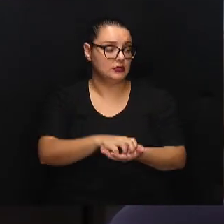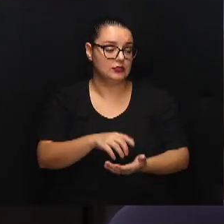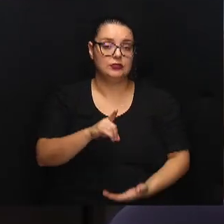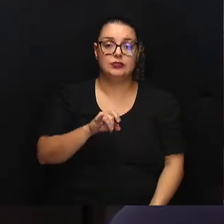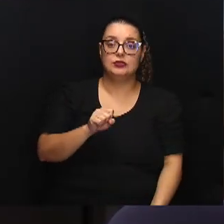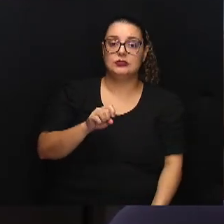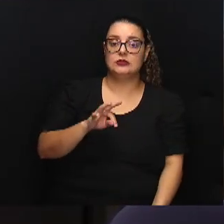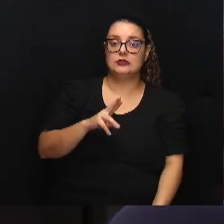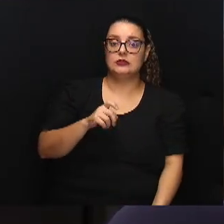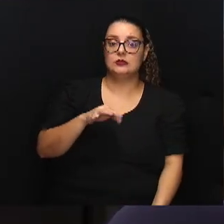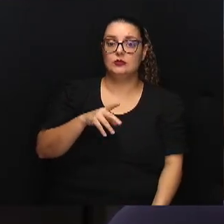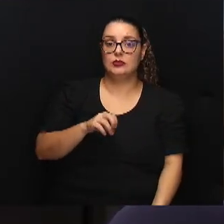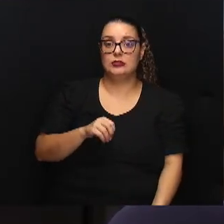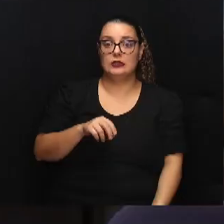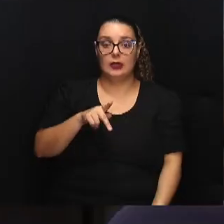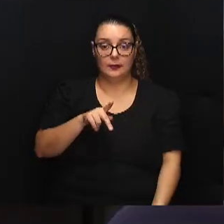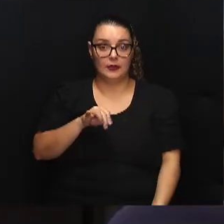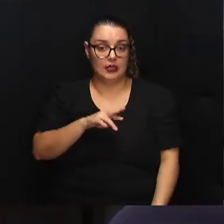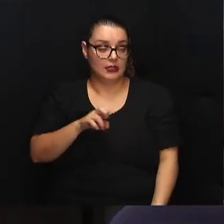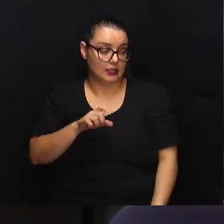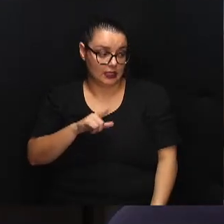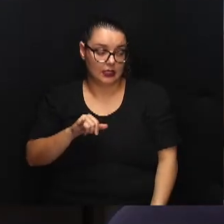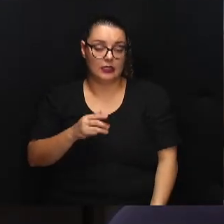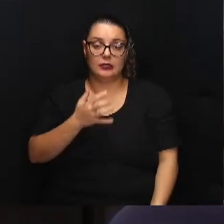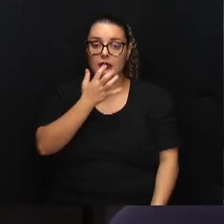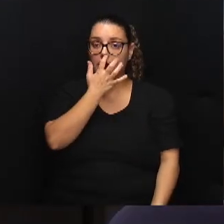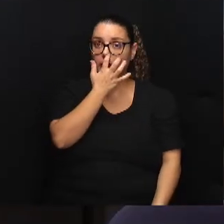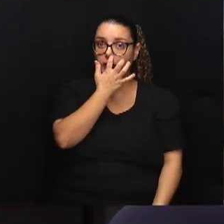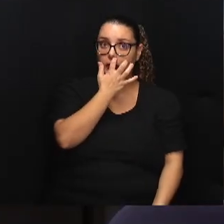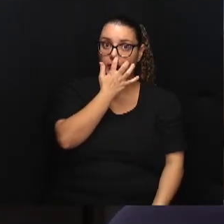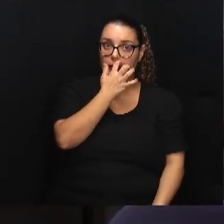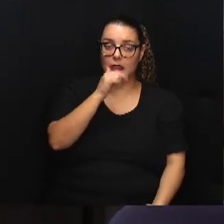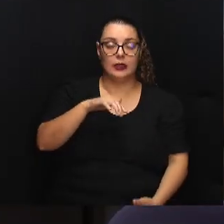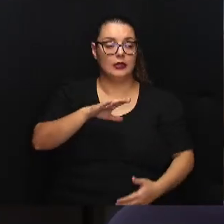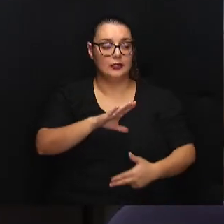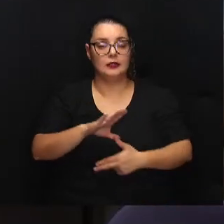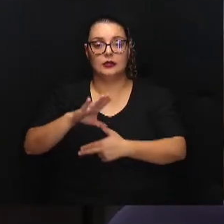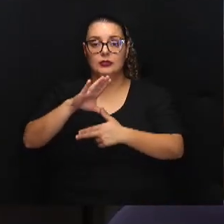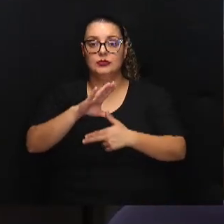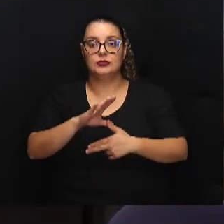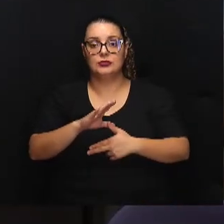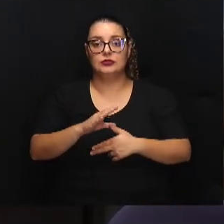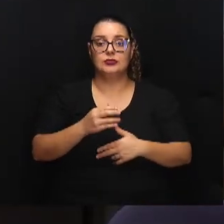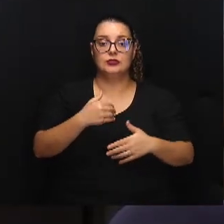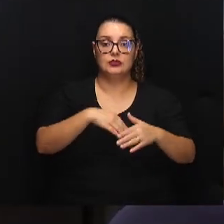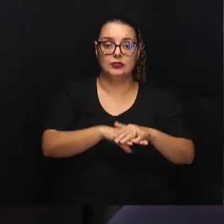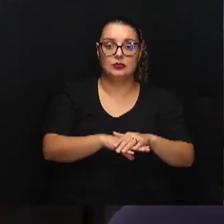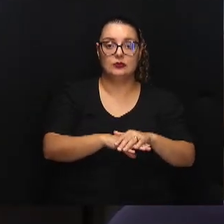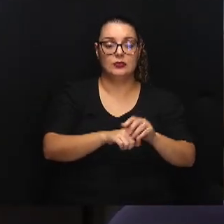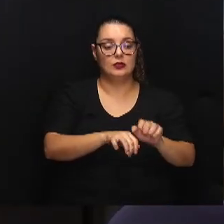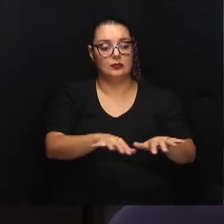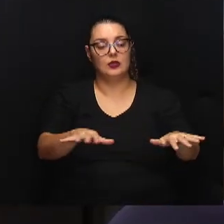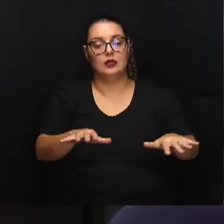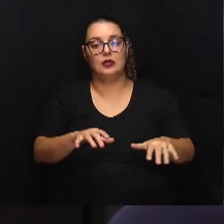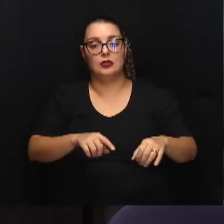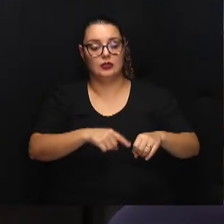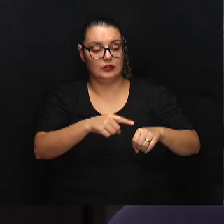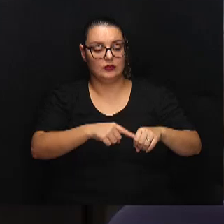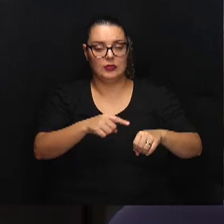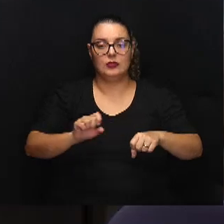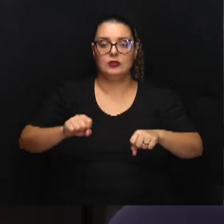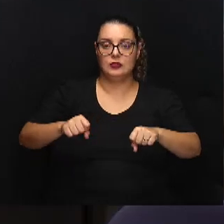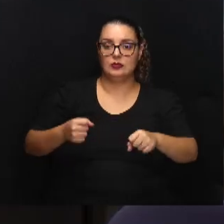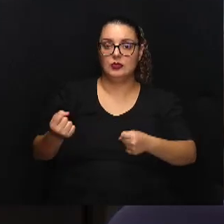distribuição da Pirelli na América Latina, né, de armazenamento, distribuição de pneus de motos,